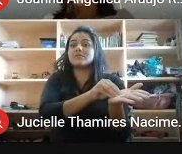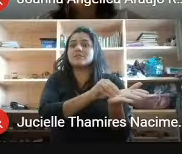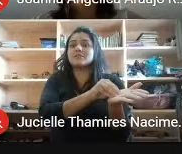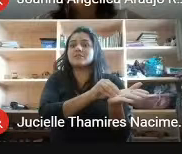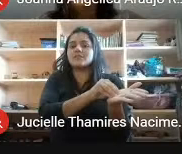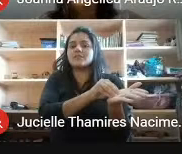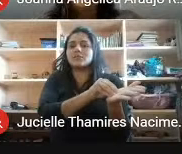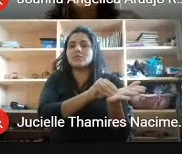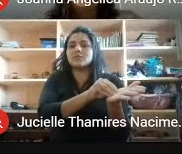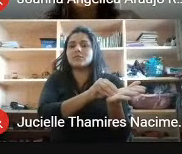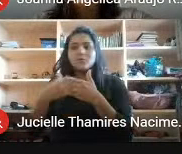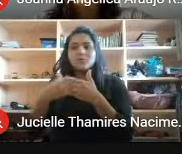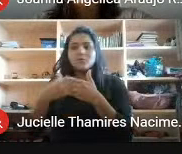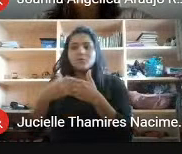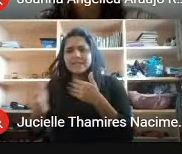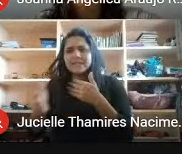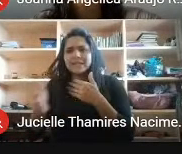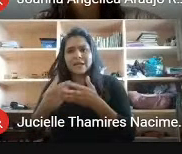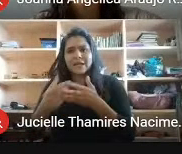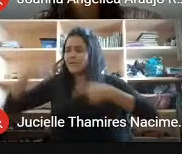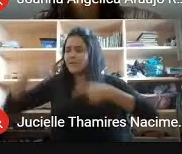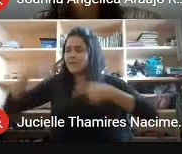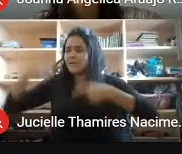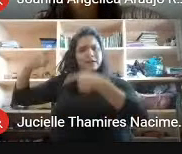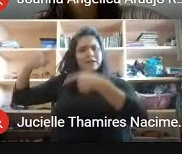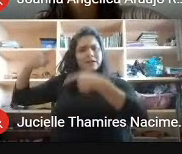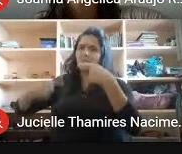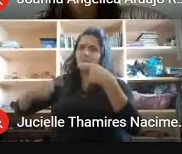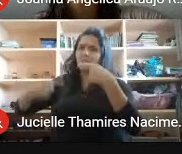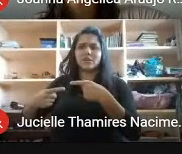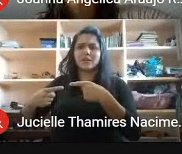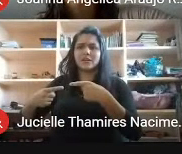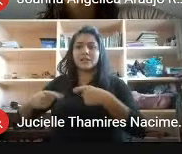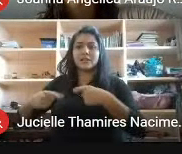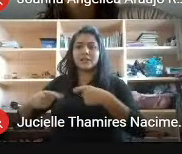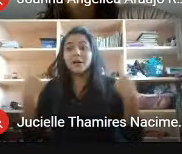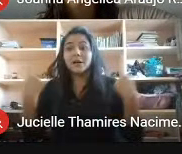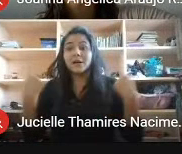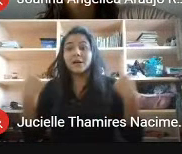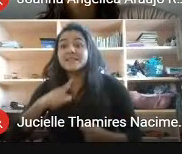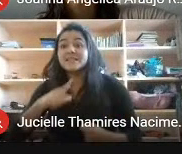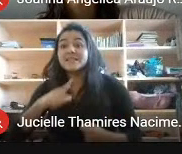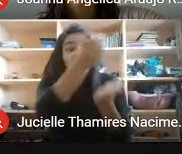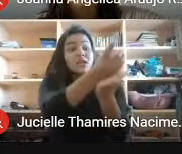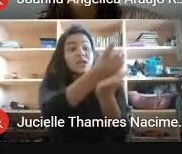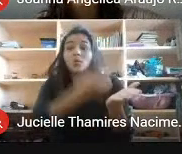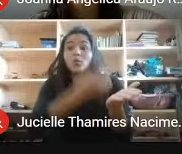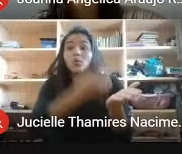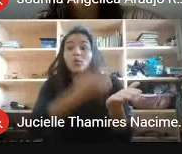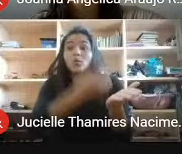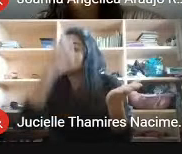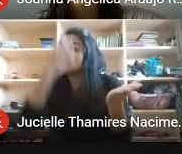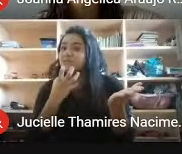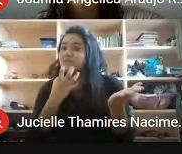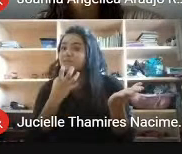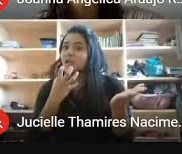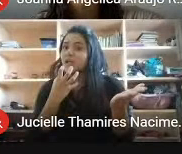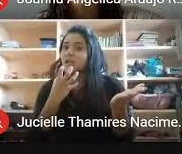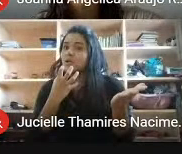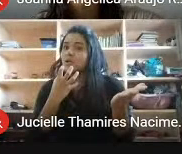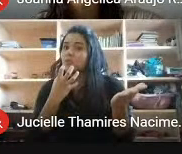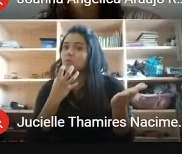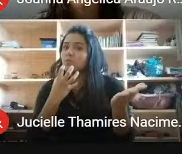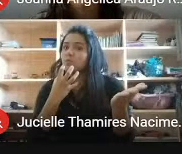sífilis faça parte da agenda da gestão, né? Eu falo isso porque a gente dialoga muito com o COSEMS